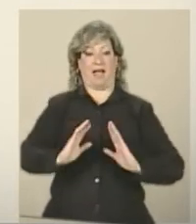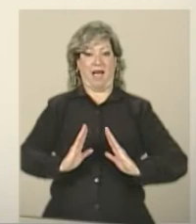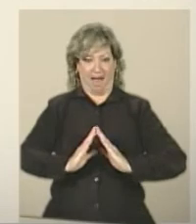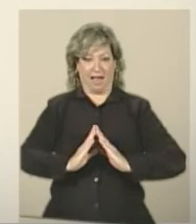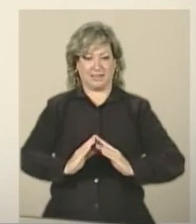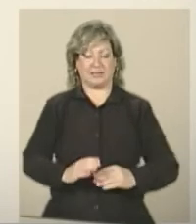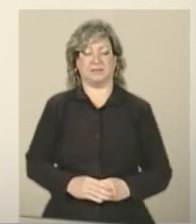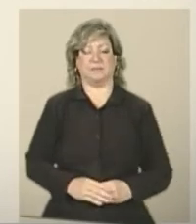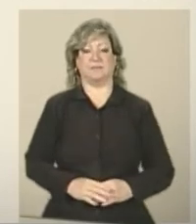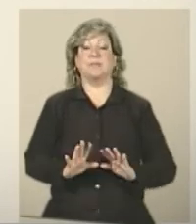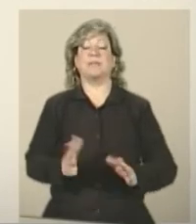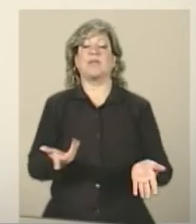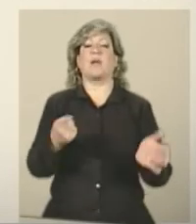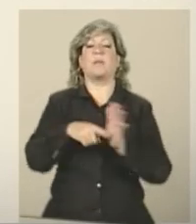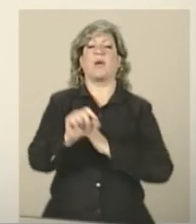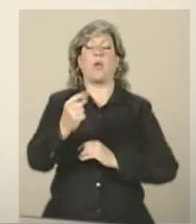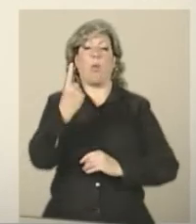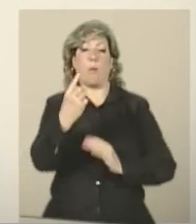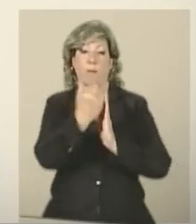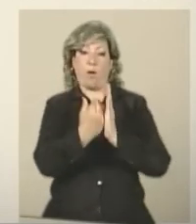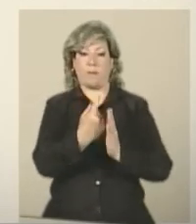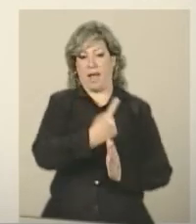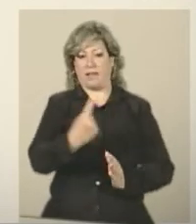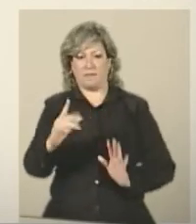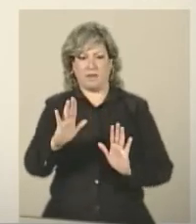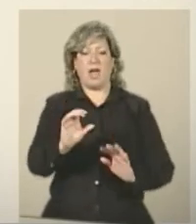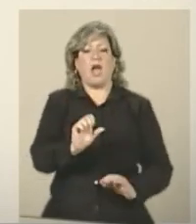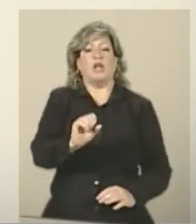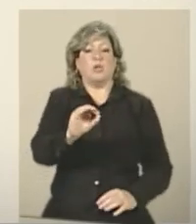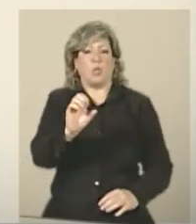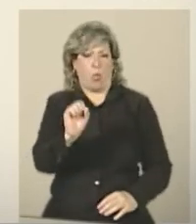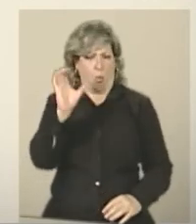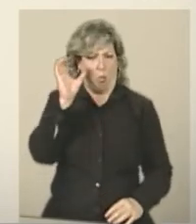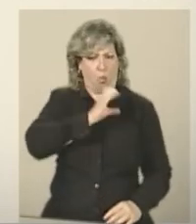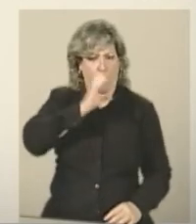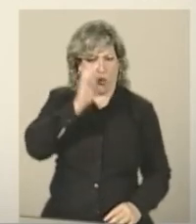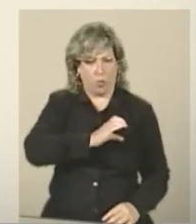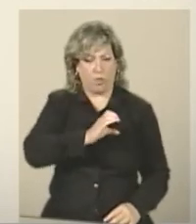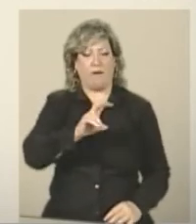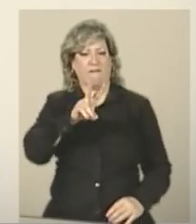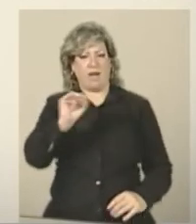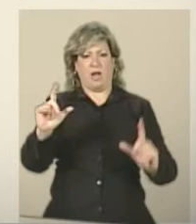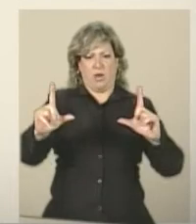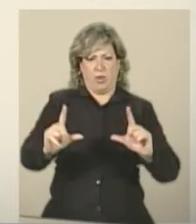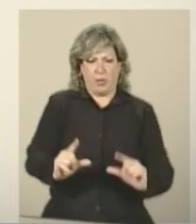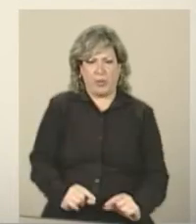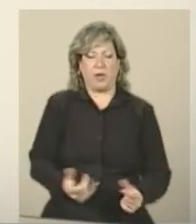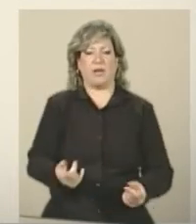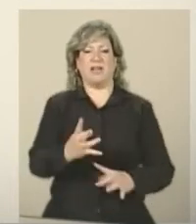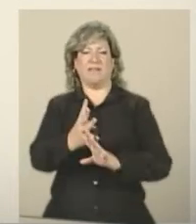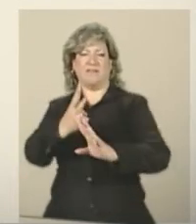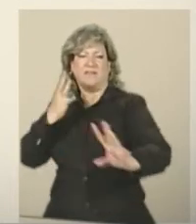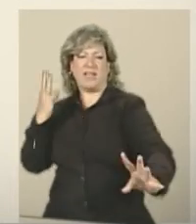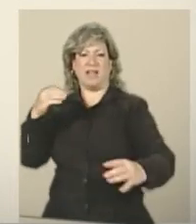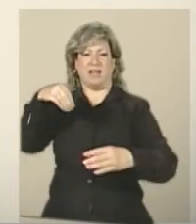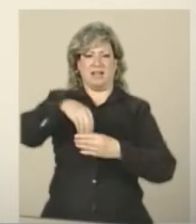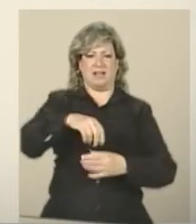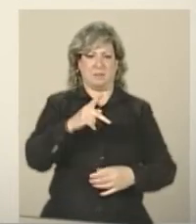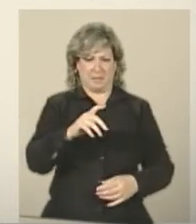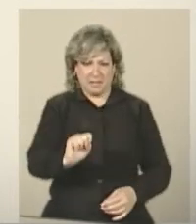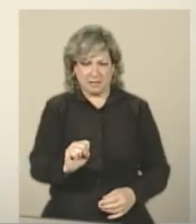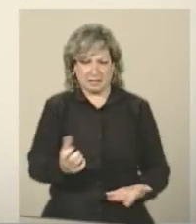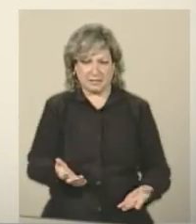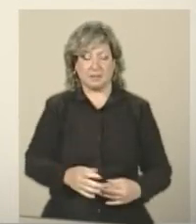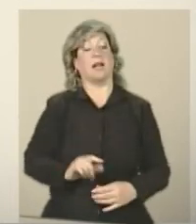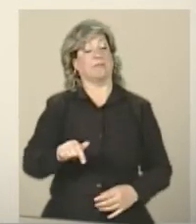casa Bom agora vamos falar de um programa de cada vez ou SOS emergências vai reduzir a espera nos prontos-socorros olha